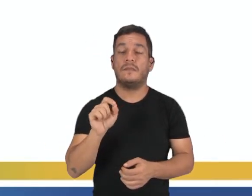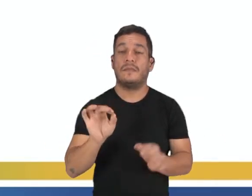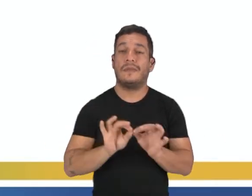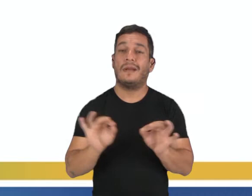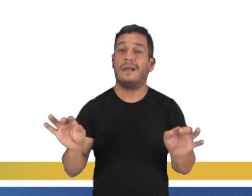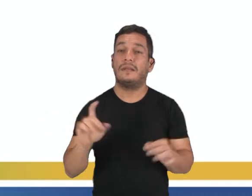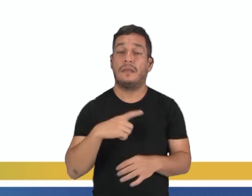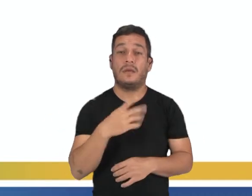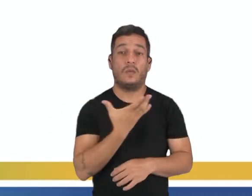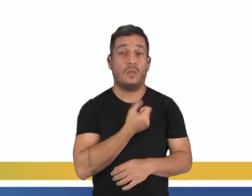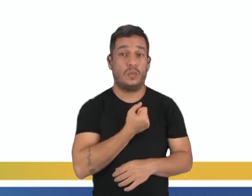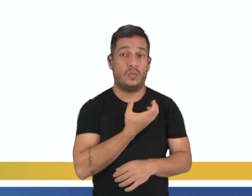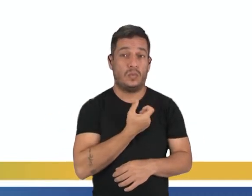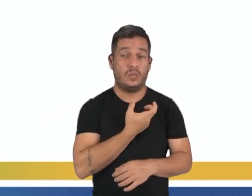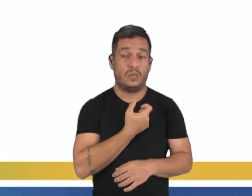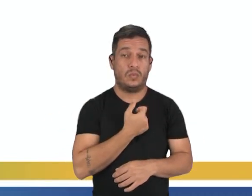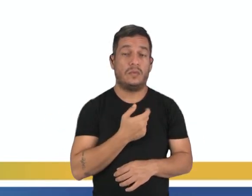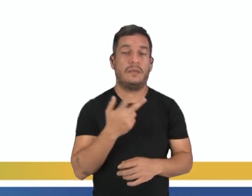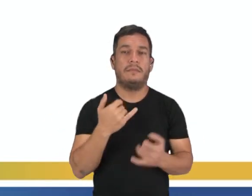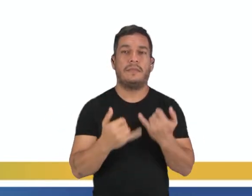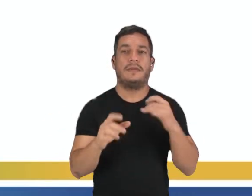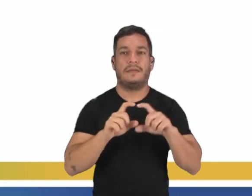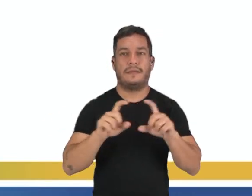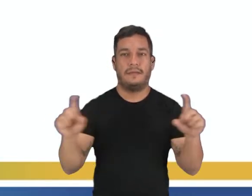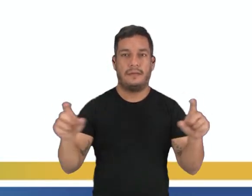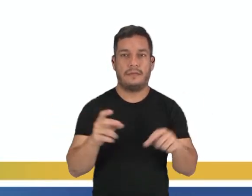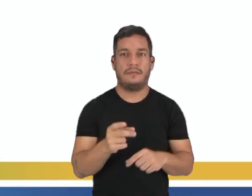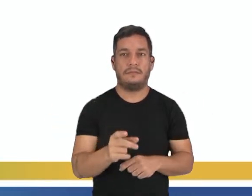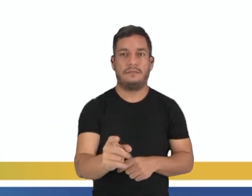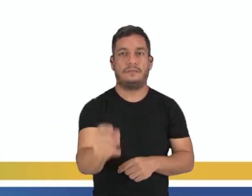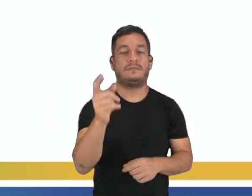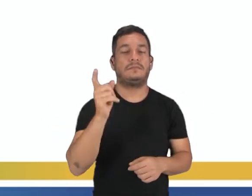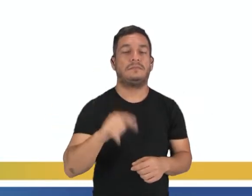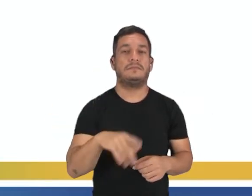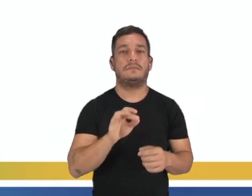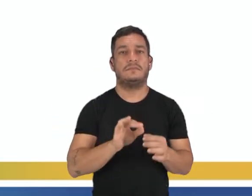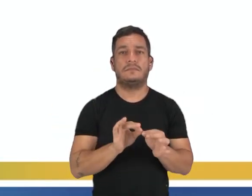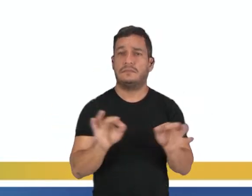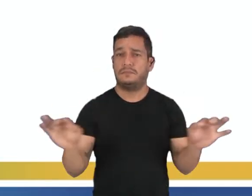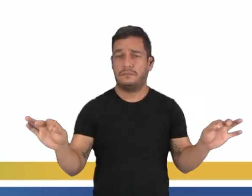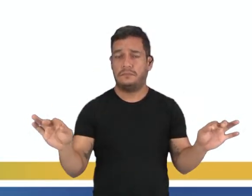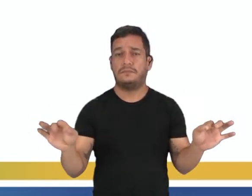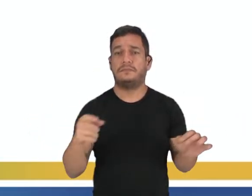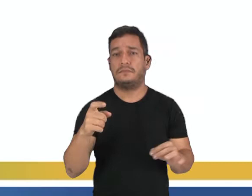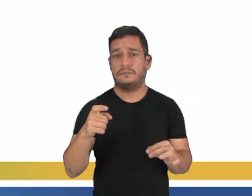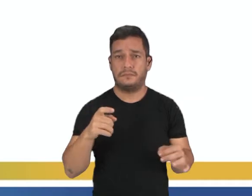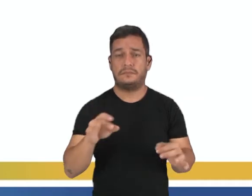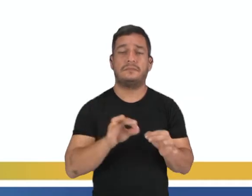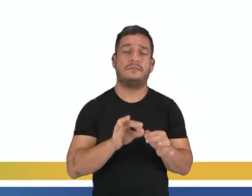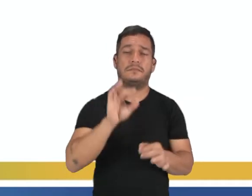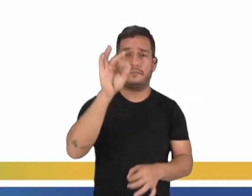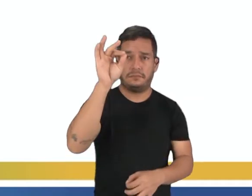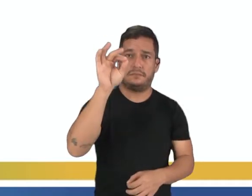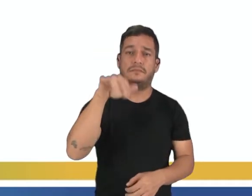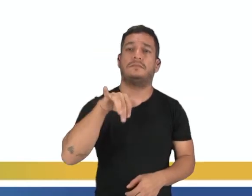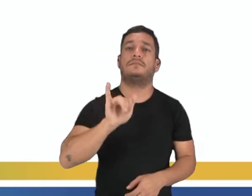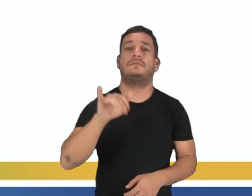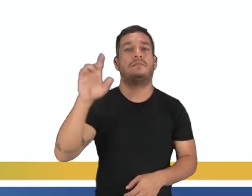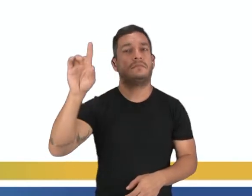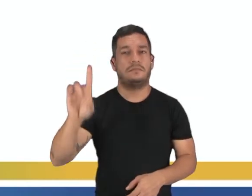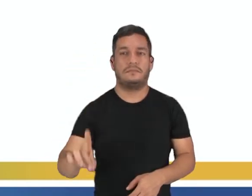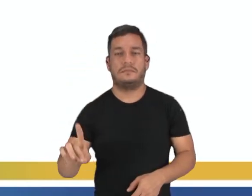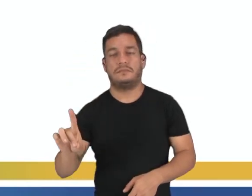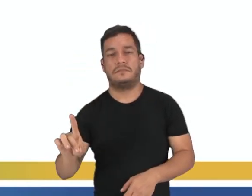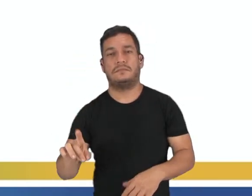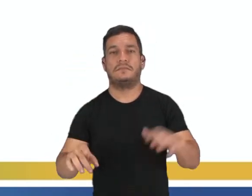são numeradas, como se fosse uma régua infinita, tanto o eixo na horizontal infinitamente para a direita